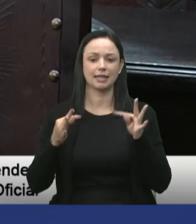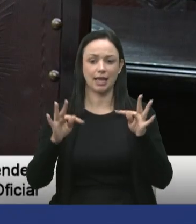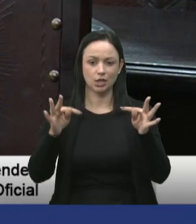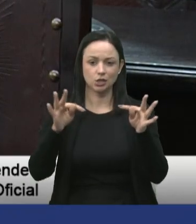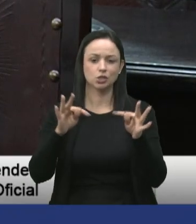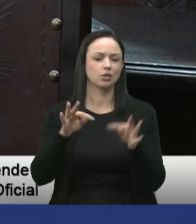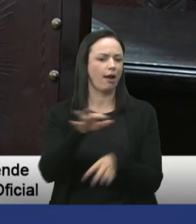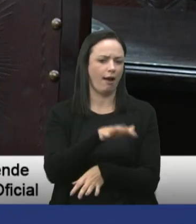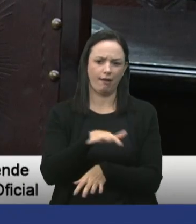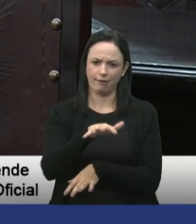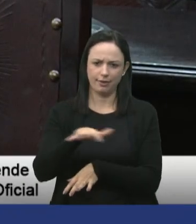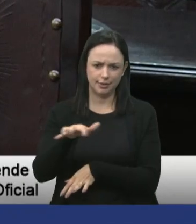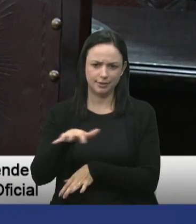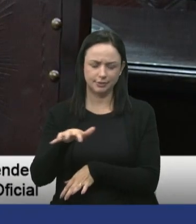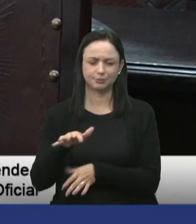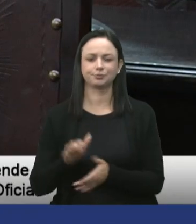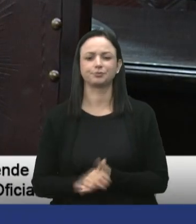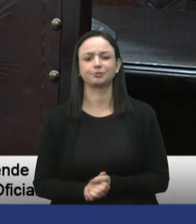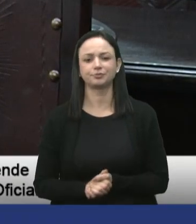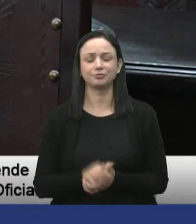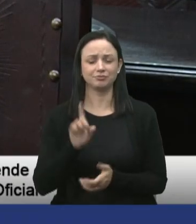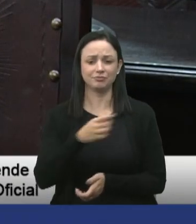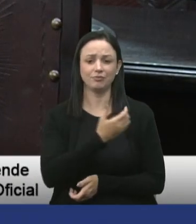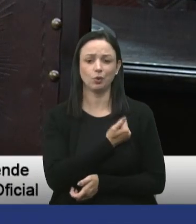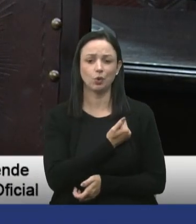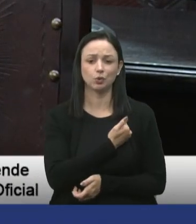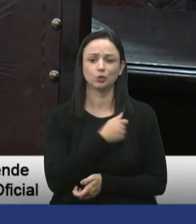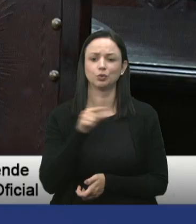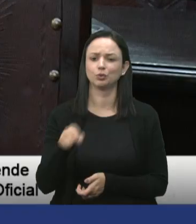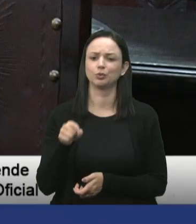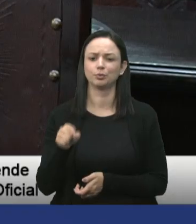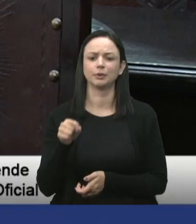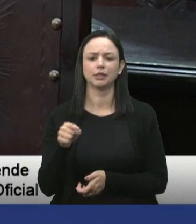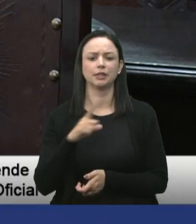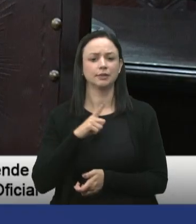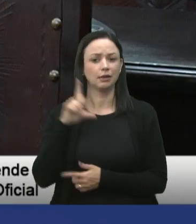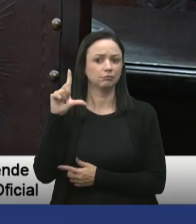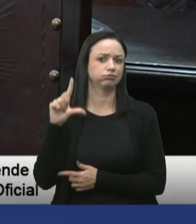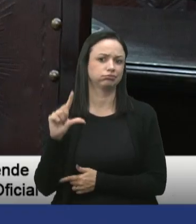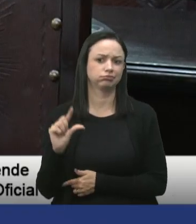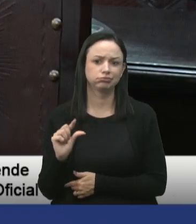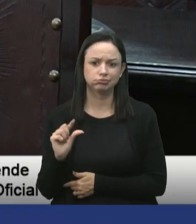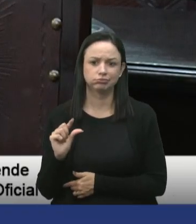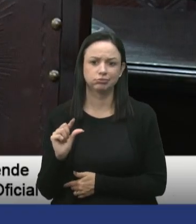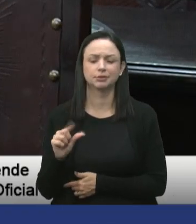área, e esse número tem caído, tem diminuído. Eu comecei esse